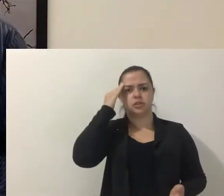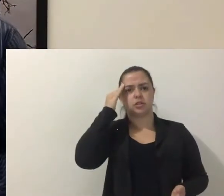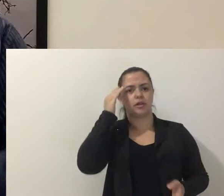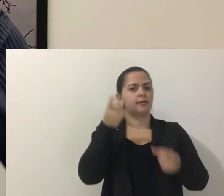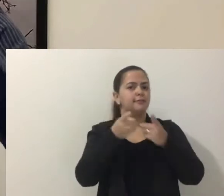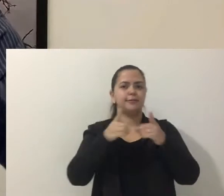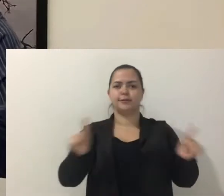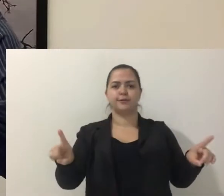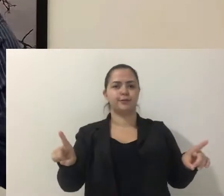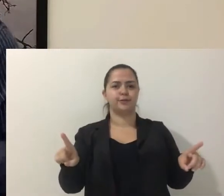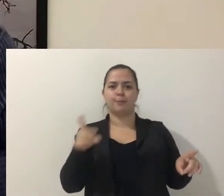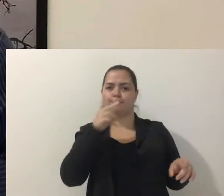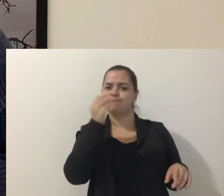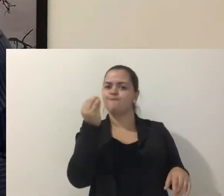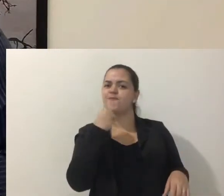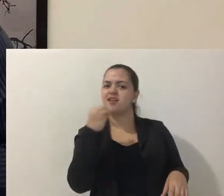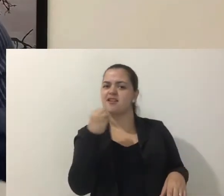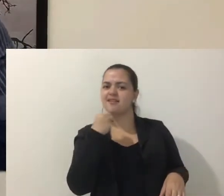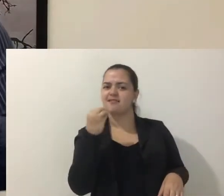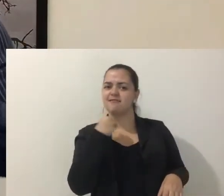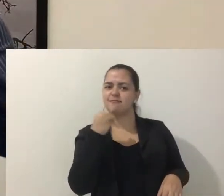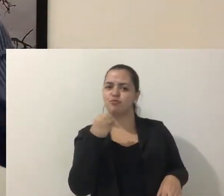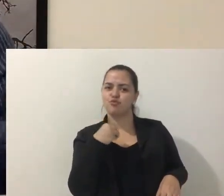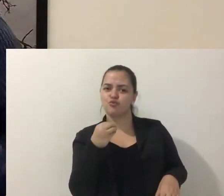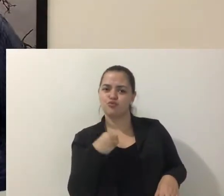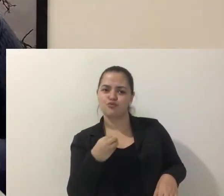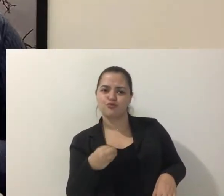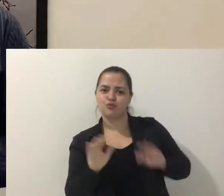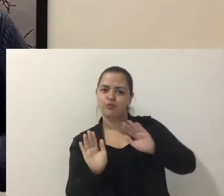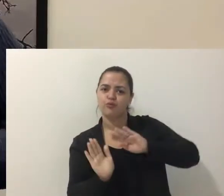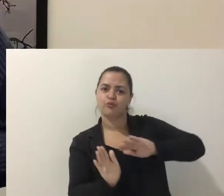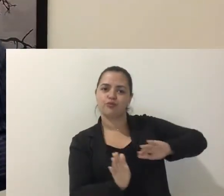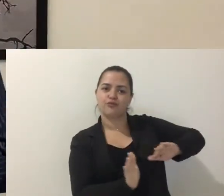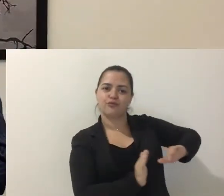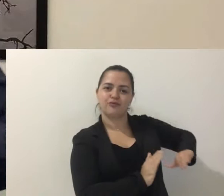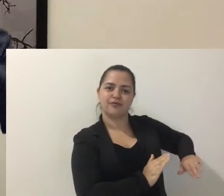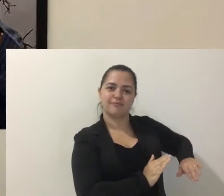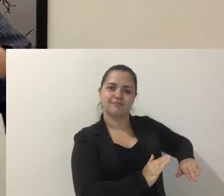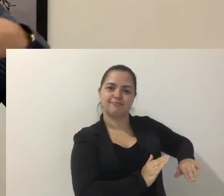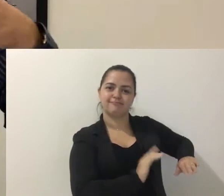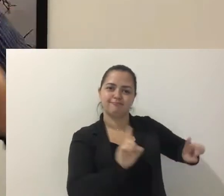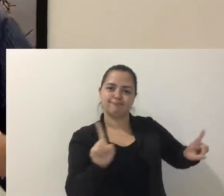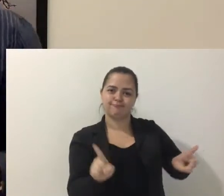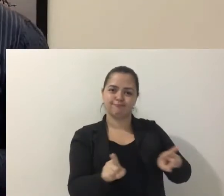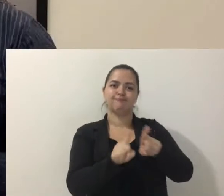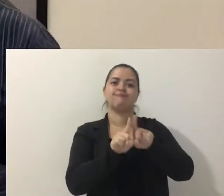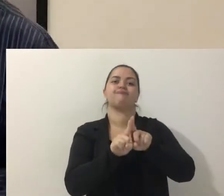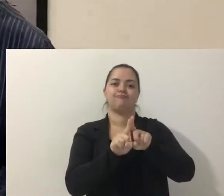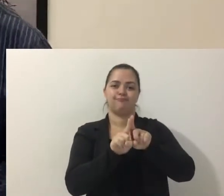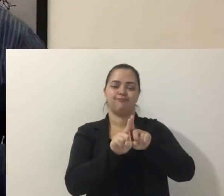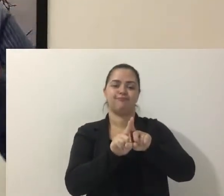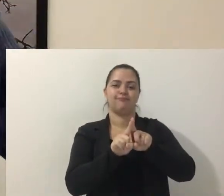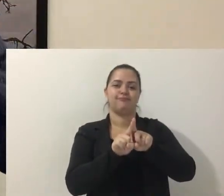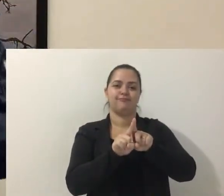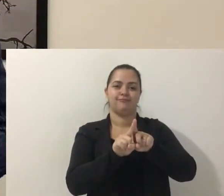força, ele vai perdendo vez dentro de muitos relacionamentos, dentro de muitos contextos